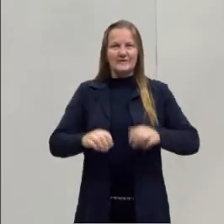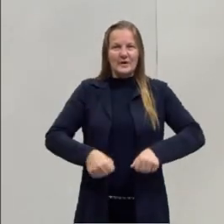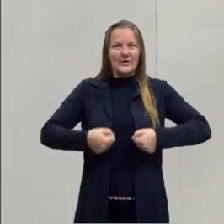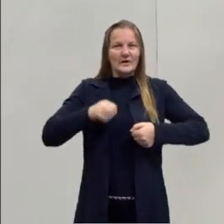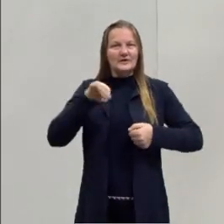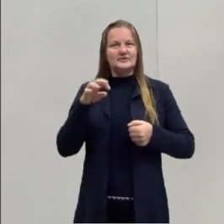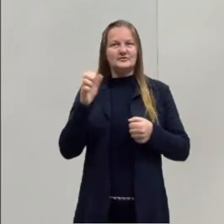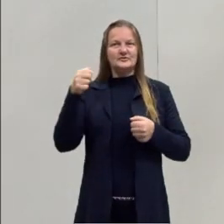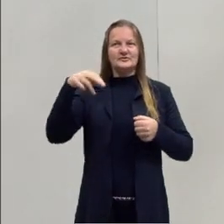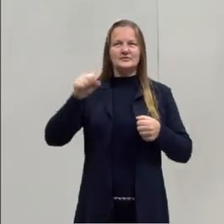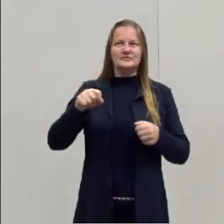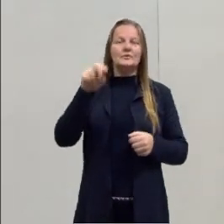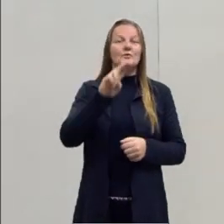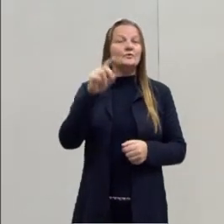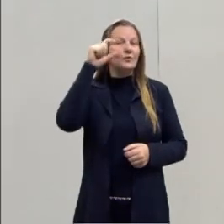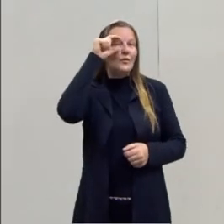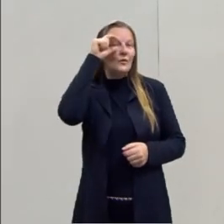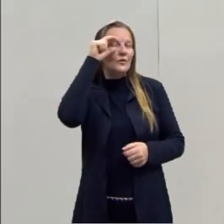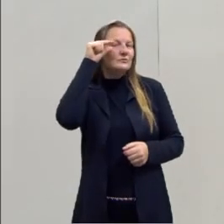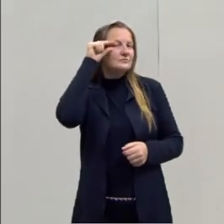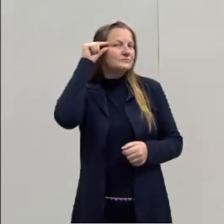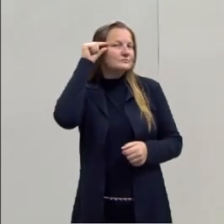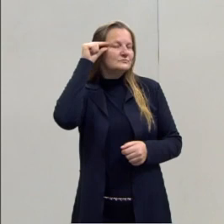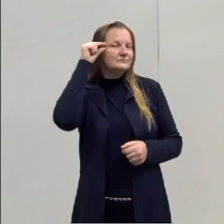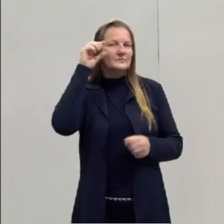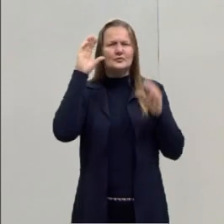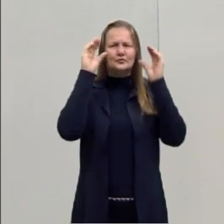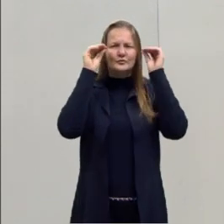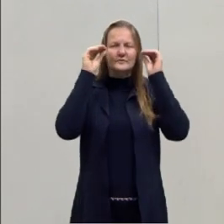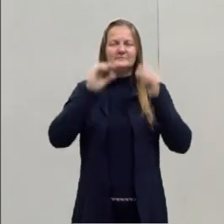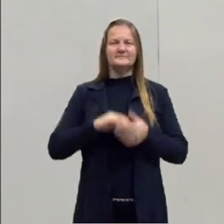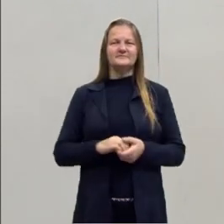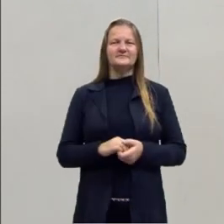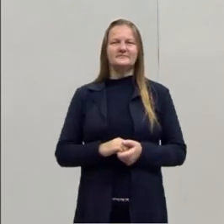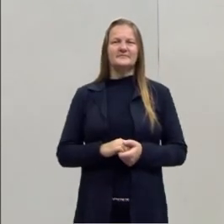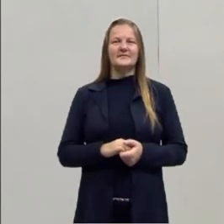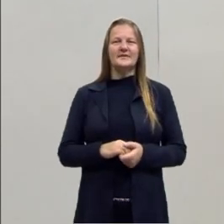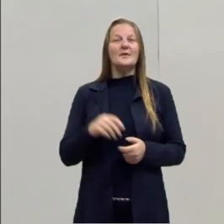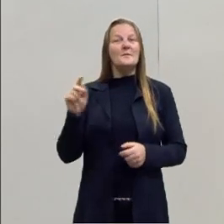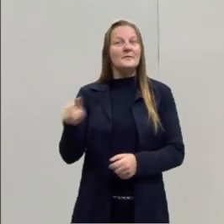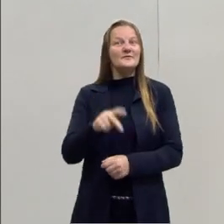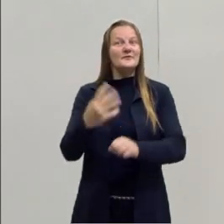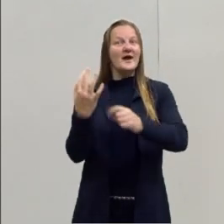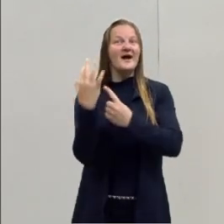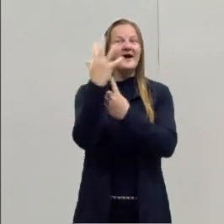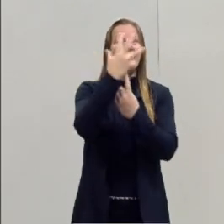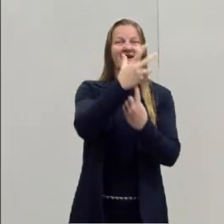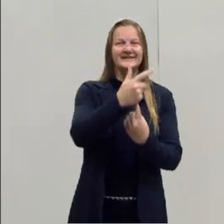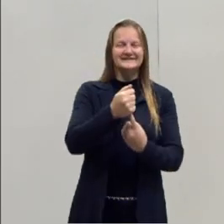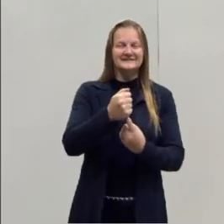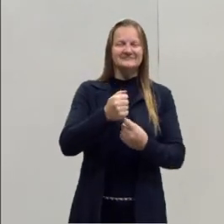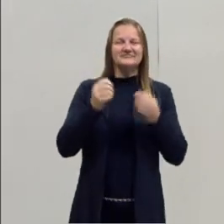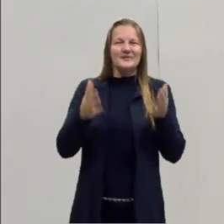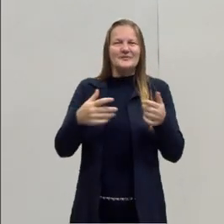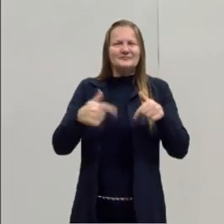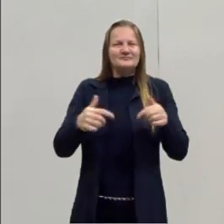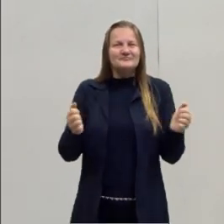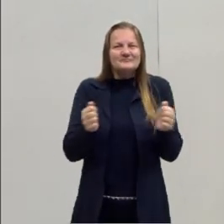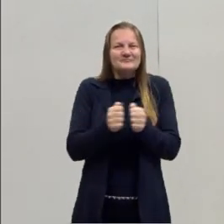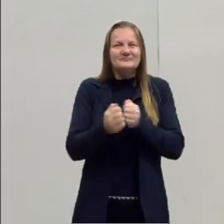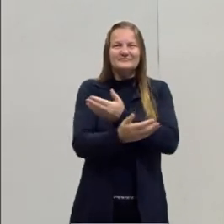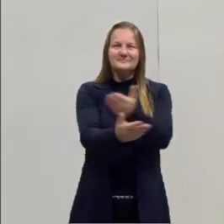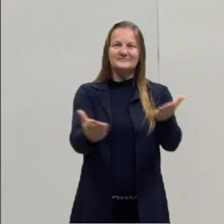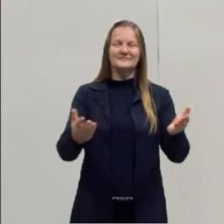o sul também um óculos numa armação escura e só professor de artes vou trabalhar hoje com